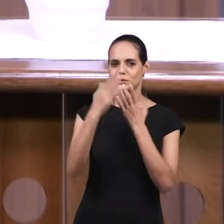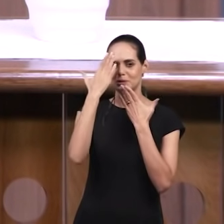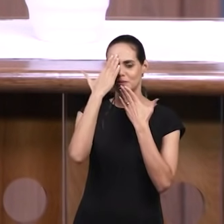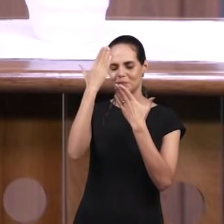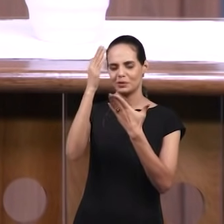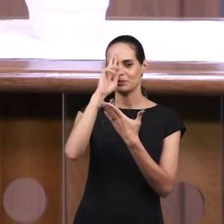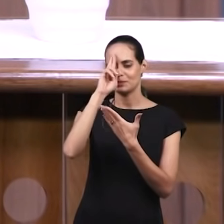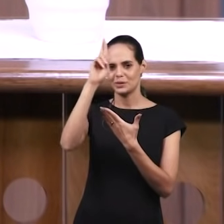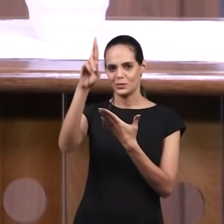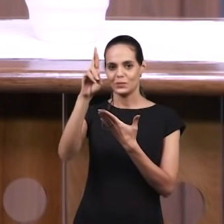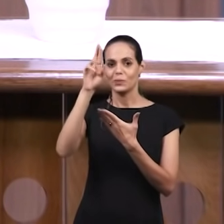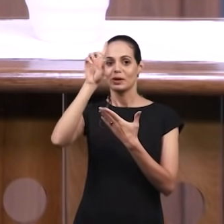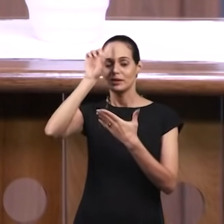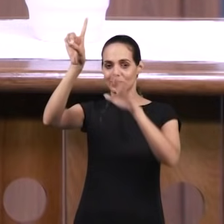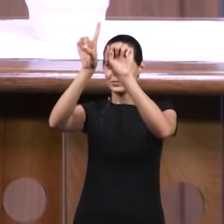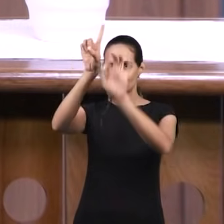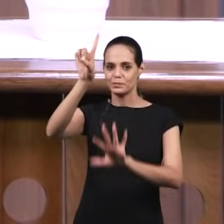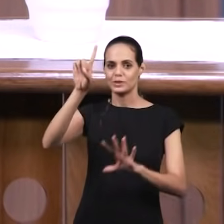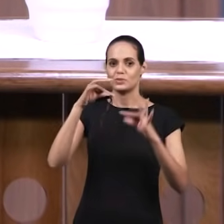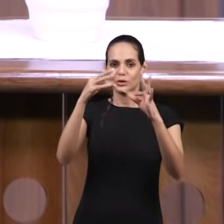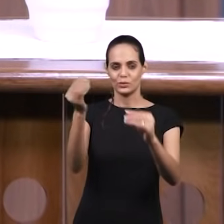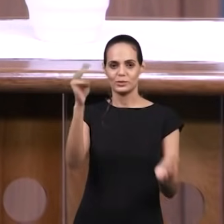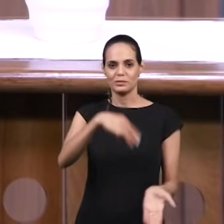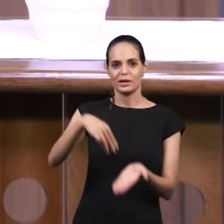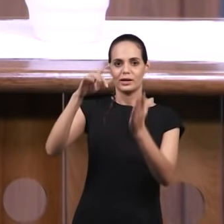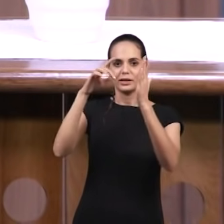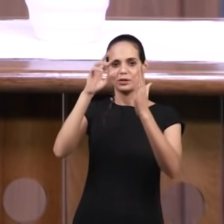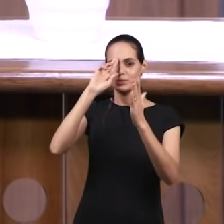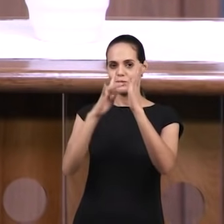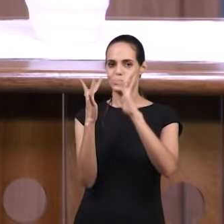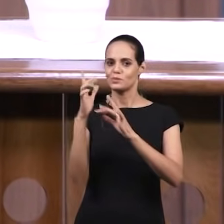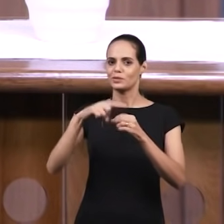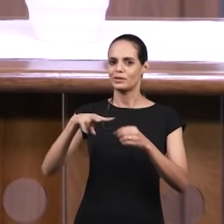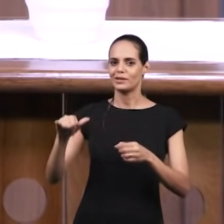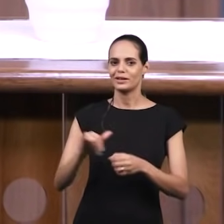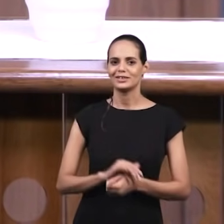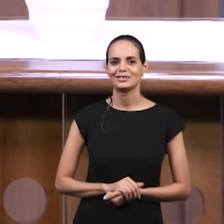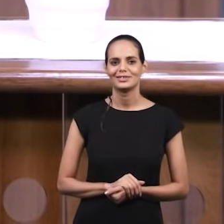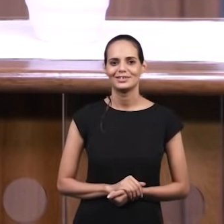de glorificação ao Senhor. Que Deus abençoe a todos. Maranata, o Senhor Jesus vem!